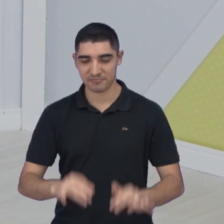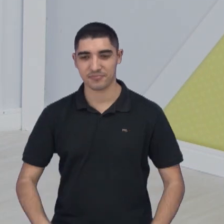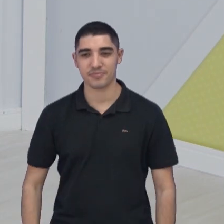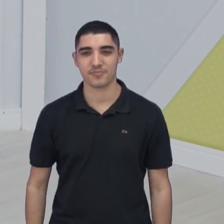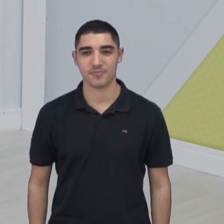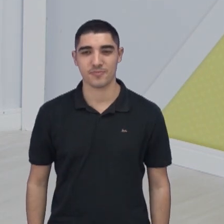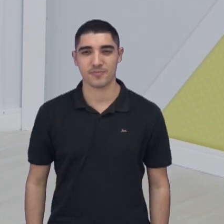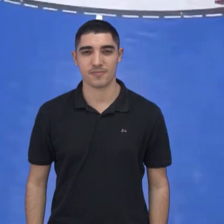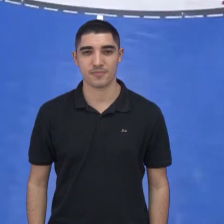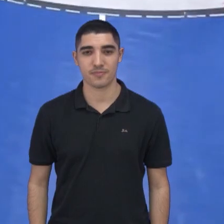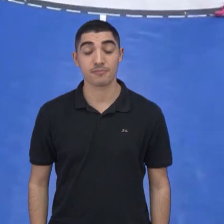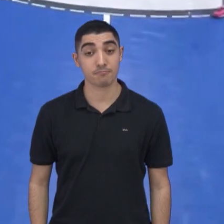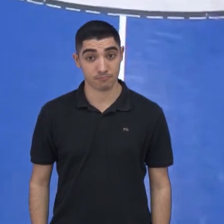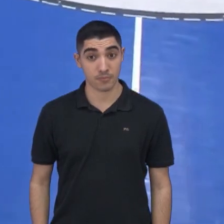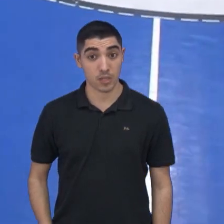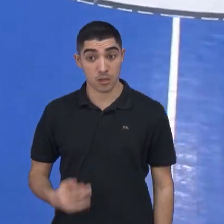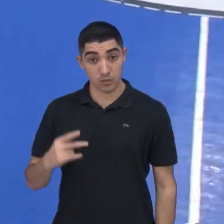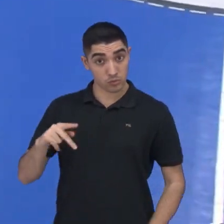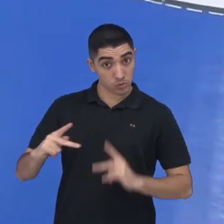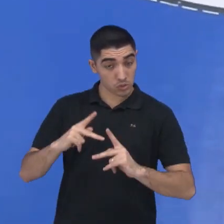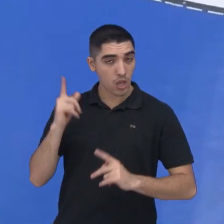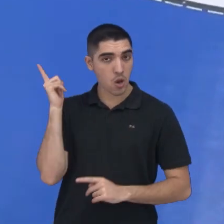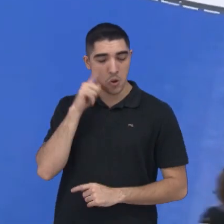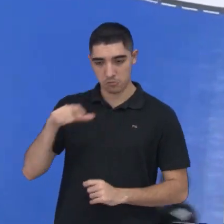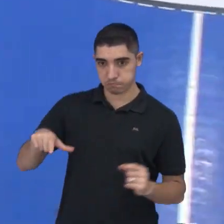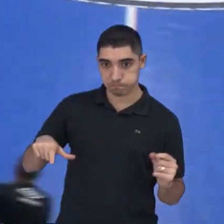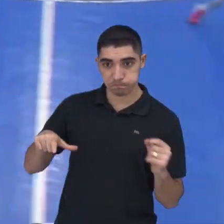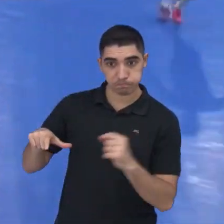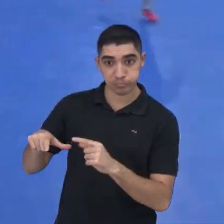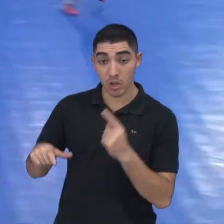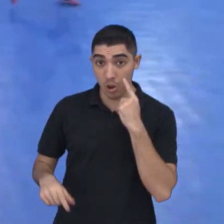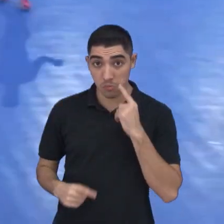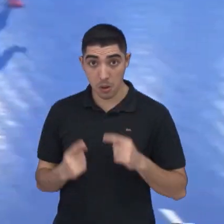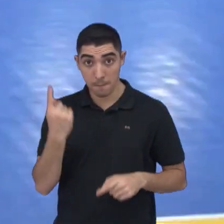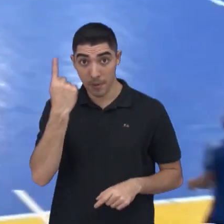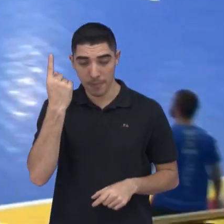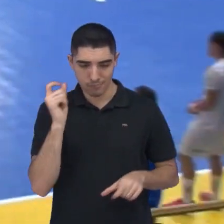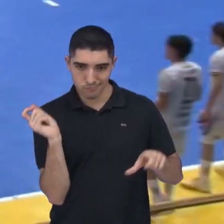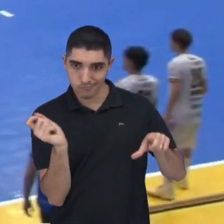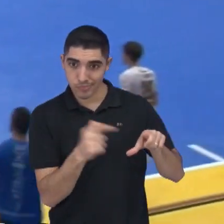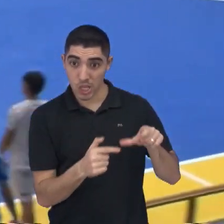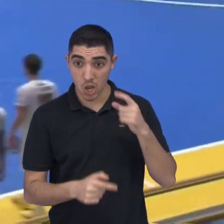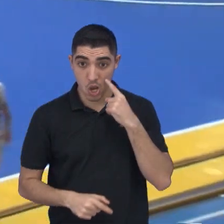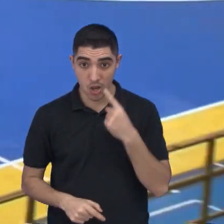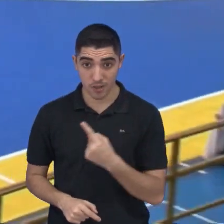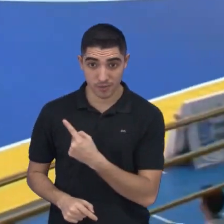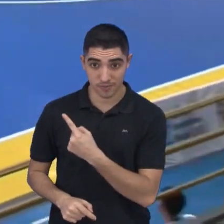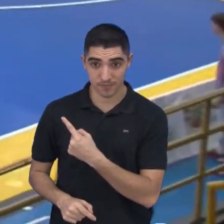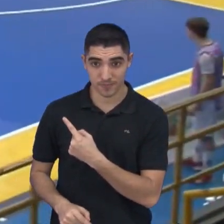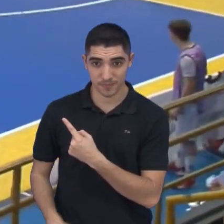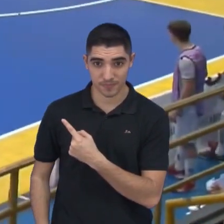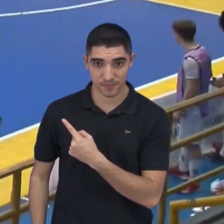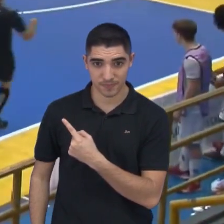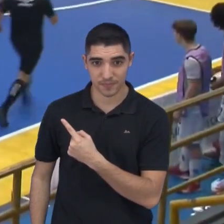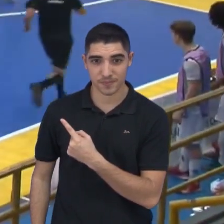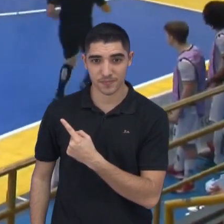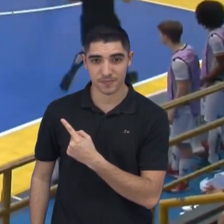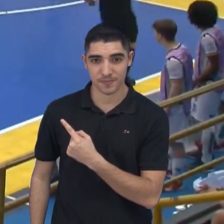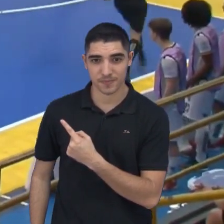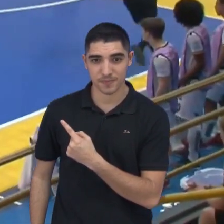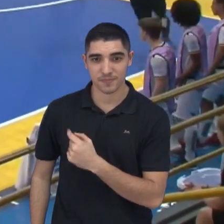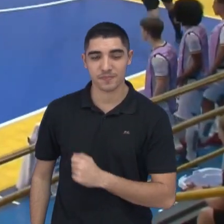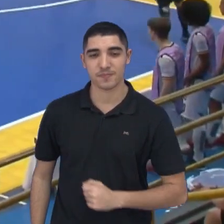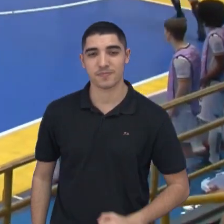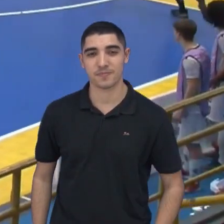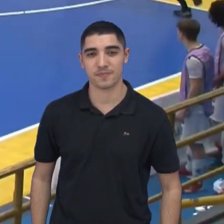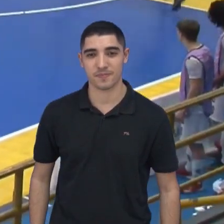Mateus o primeiro do jogo foi do São José e começou nesse contra-ataque aí puxado pelo Kauan para zup PR Kauan que rolou